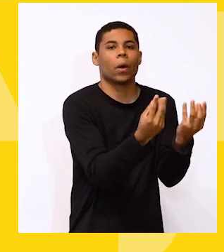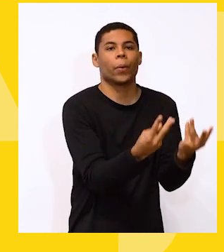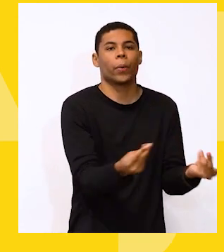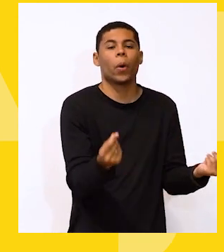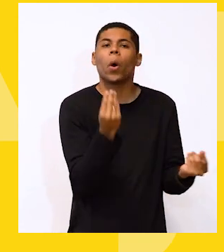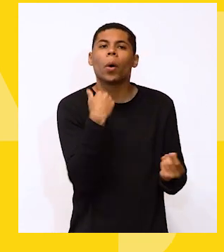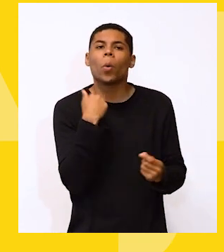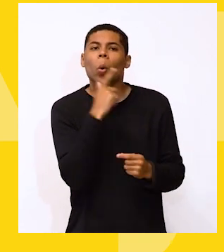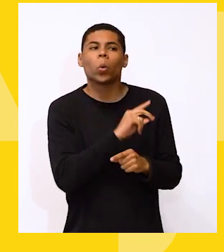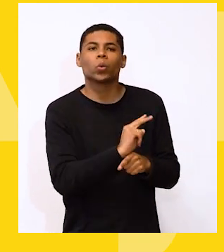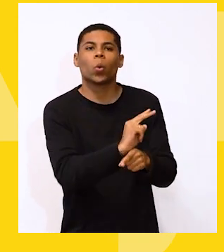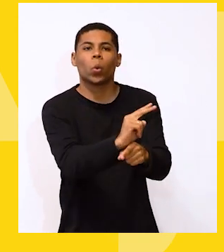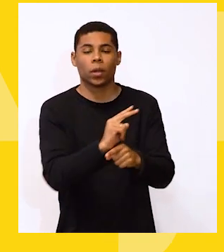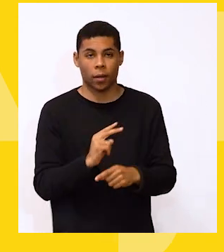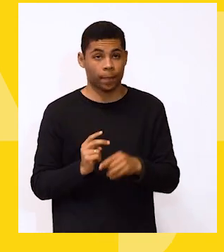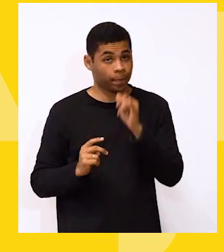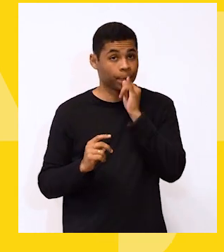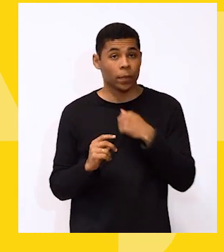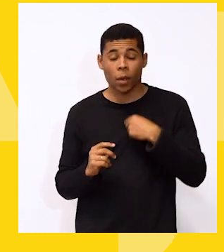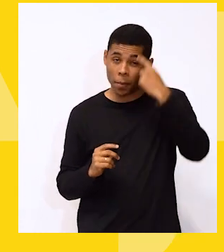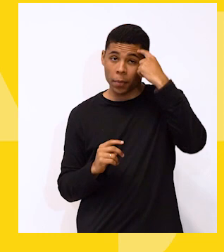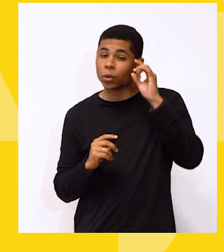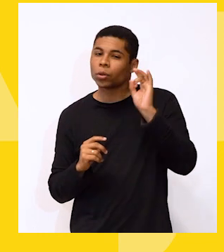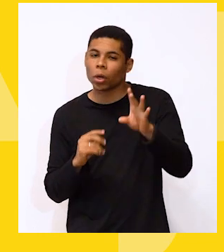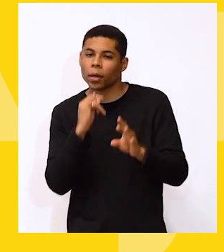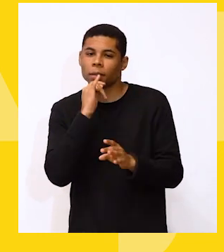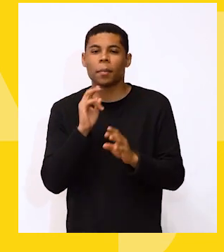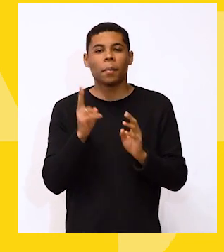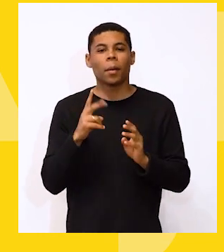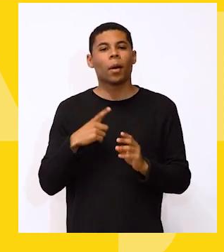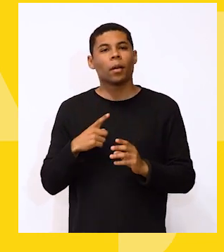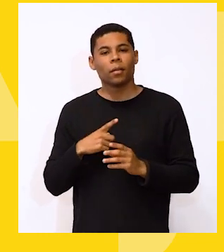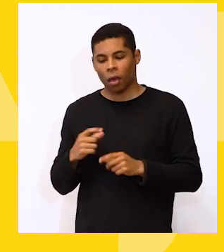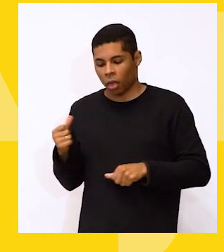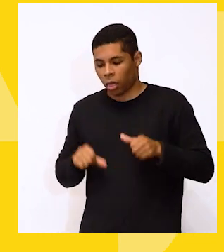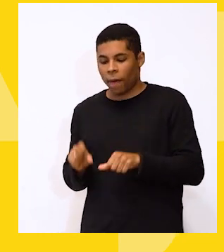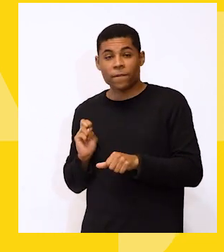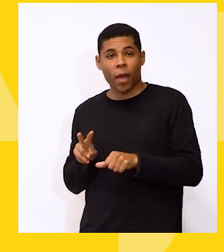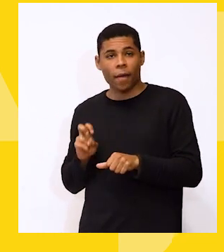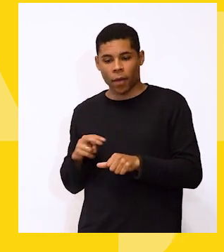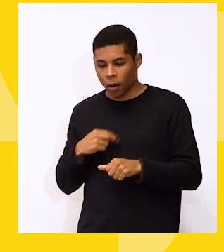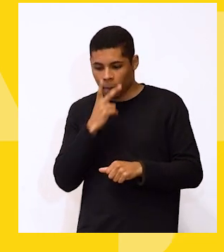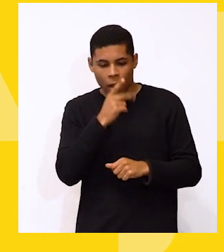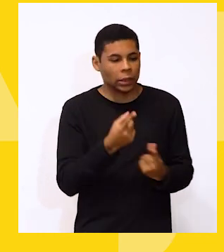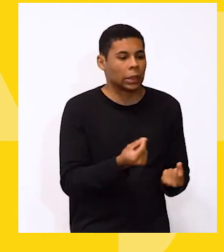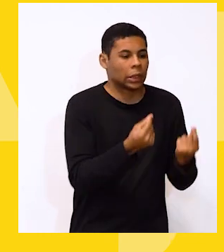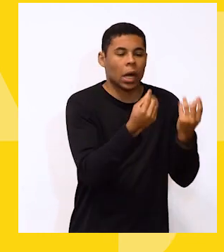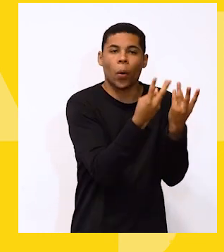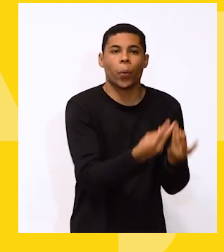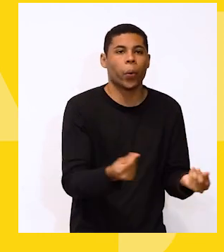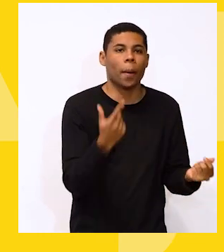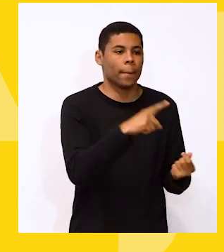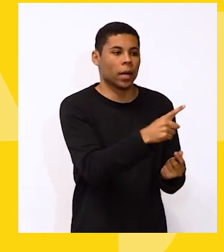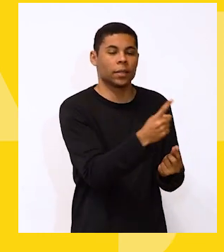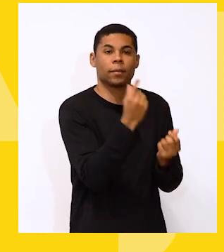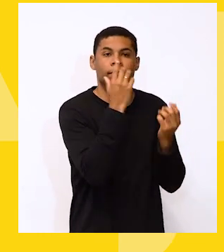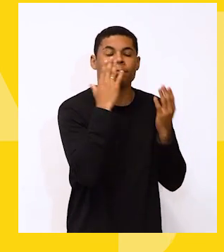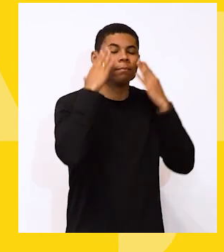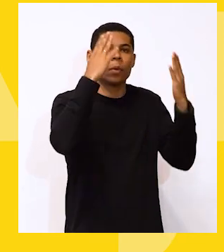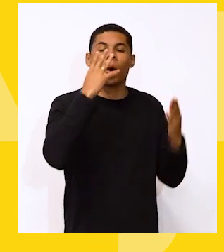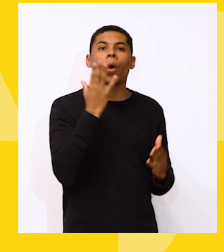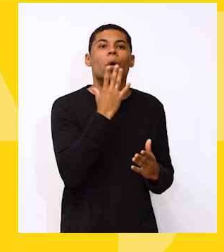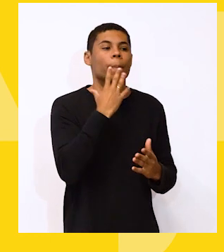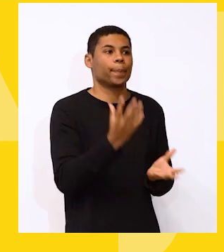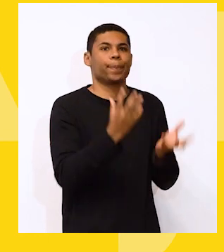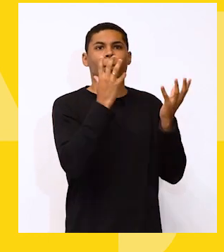em defensivos eu não tô falando e só em os tais dos agrotóxicos que são citados falei não tem várias tecnologias novas para isso você tem controle